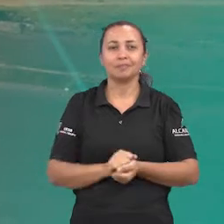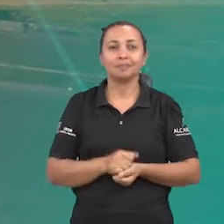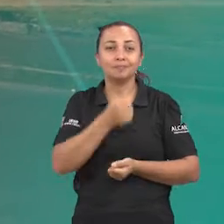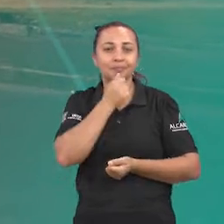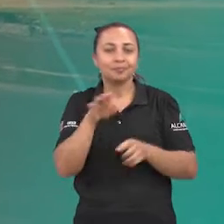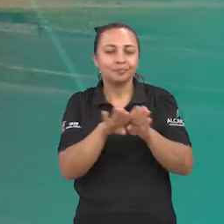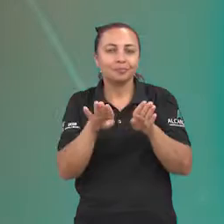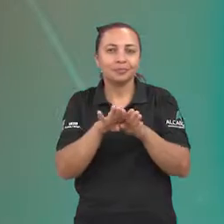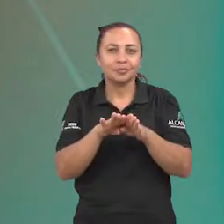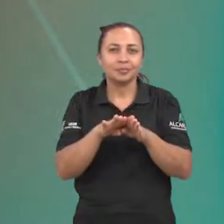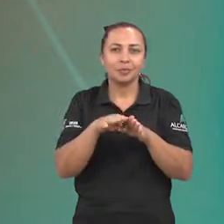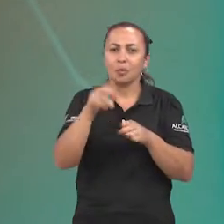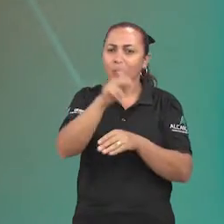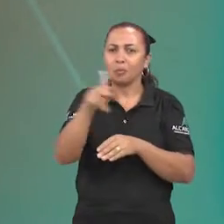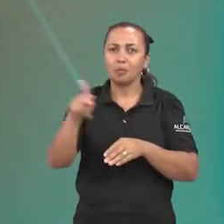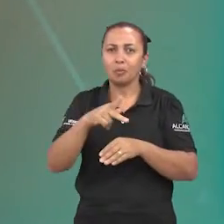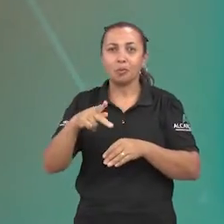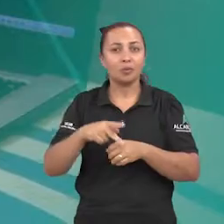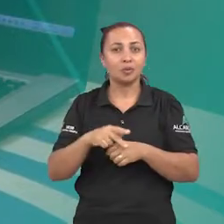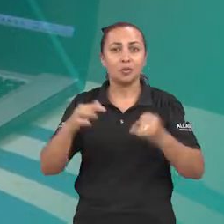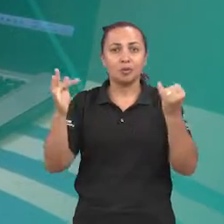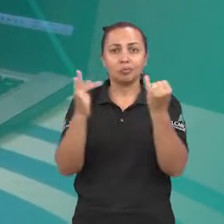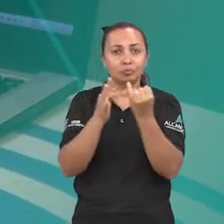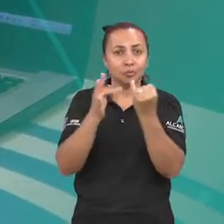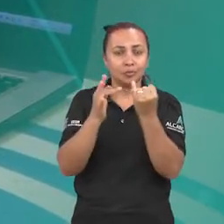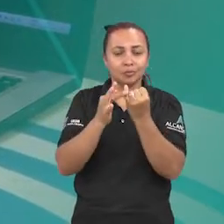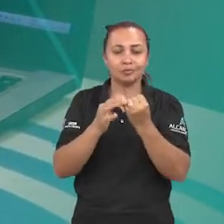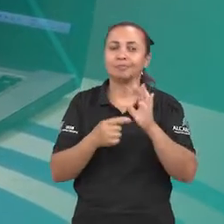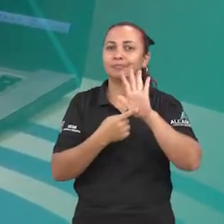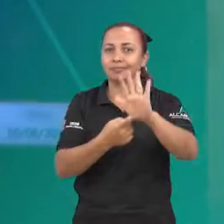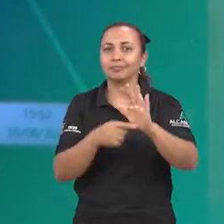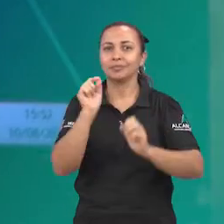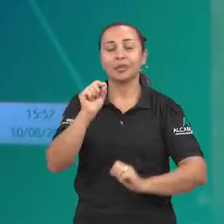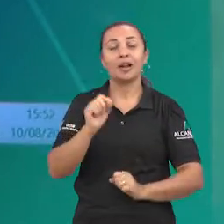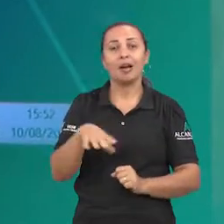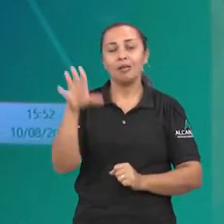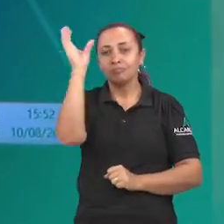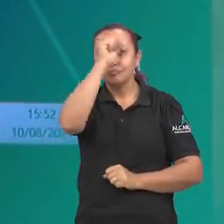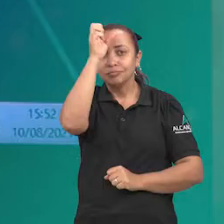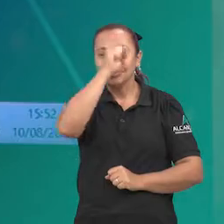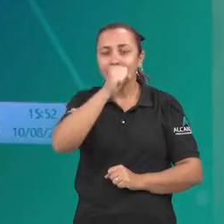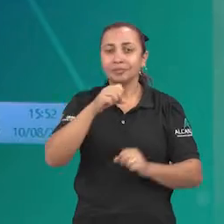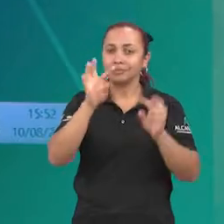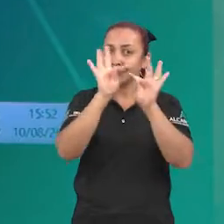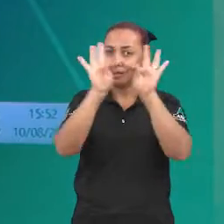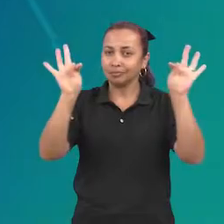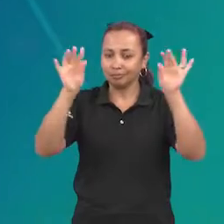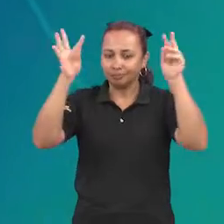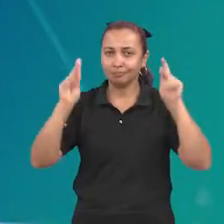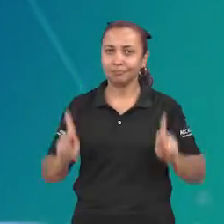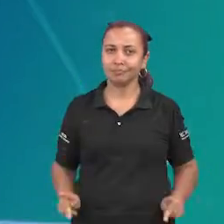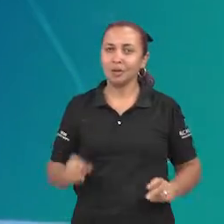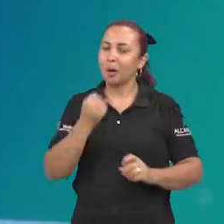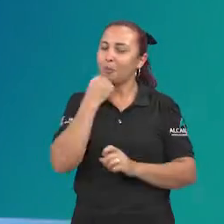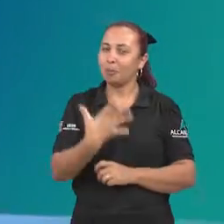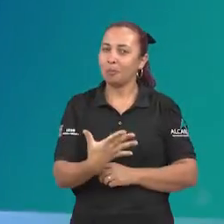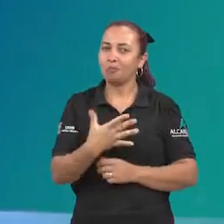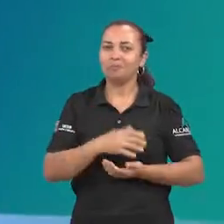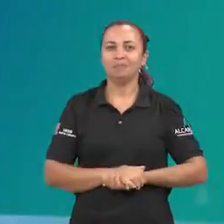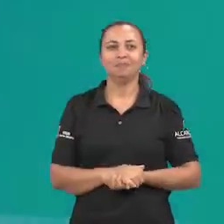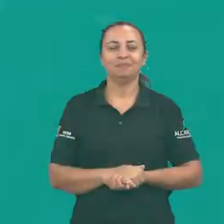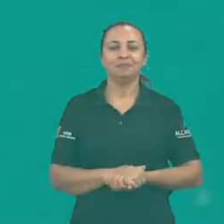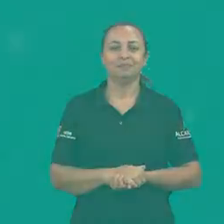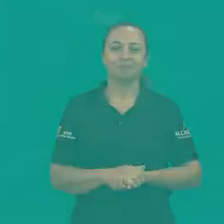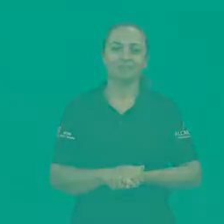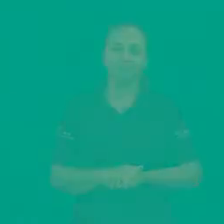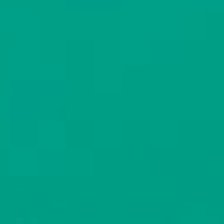pública. E ainda, professores do Instituto Federal da Bahia mostram que aprender a tabela periódica pode ser